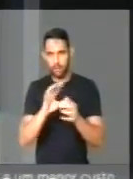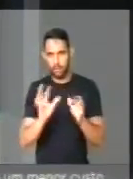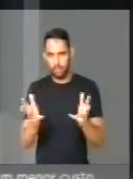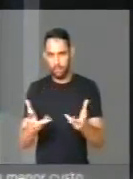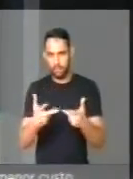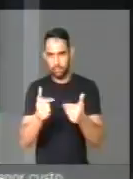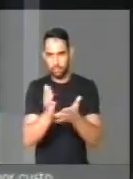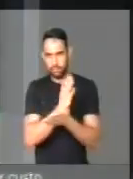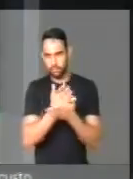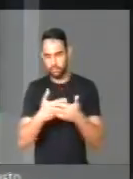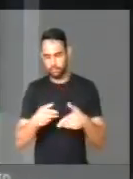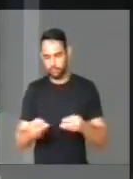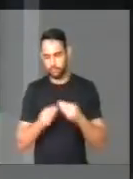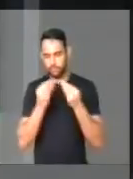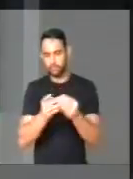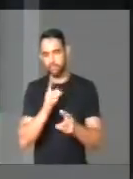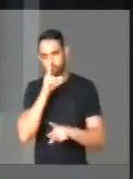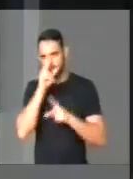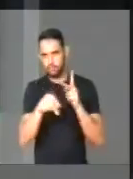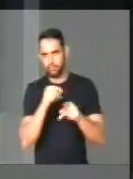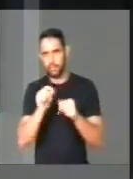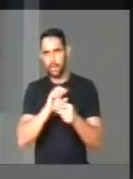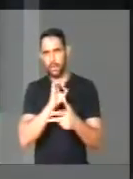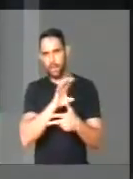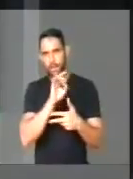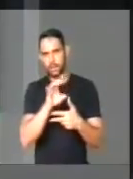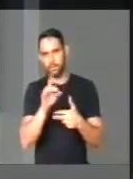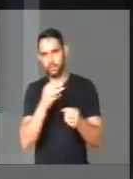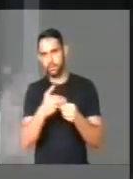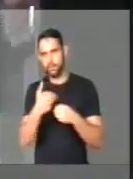qualidade de vida melhor para o cidadão brasileiro em cada um dos nossos